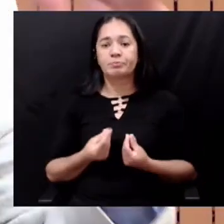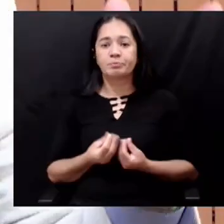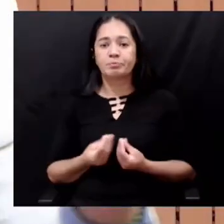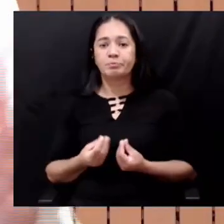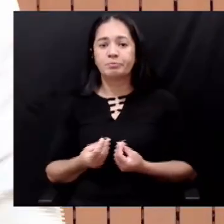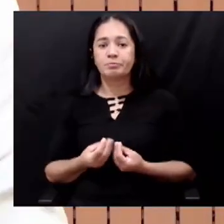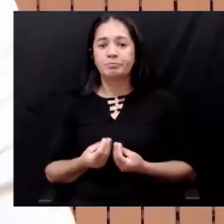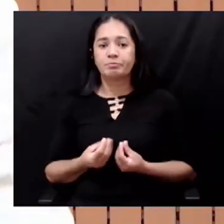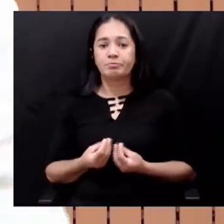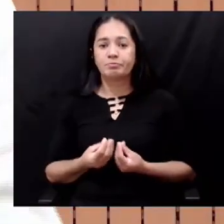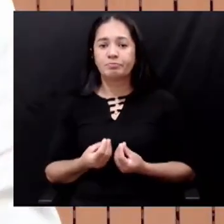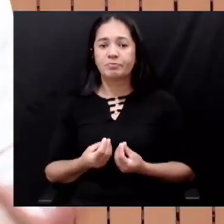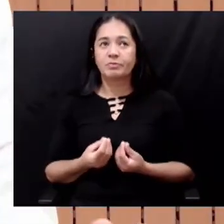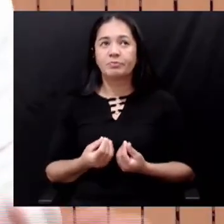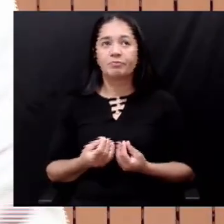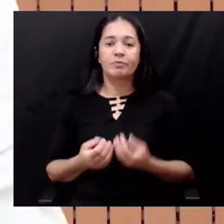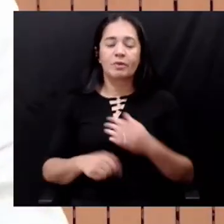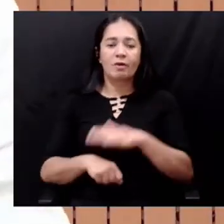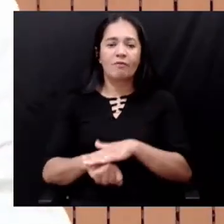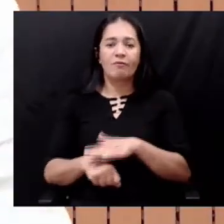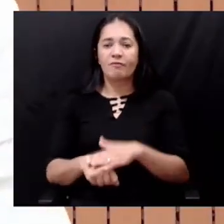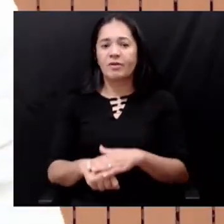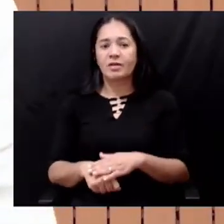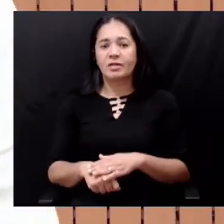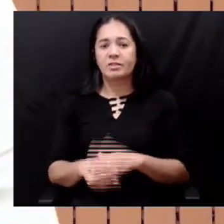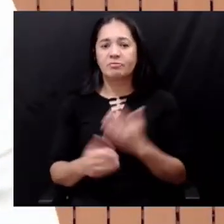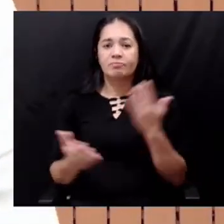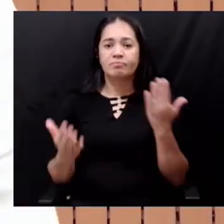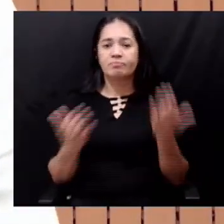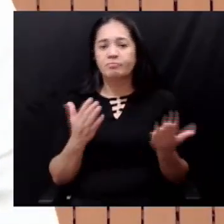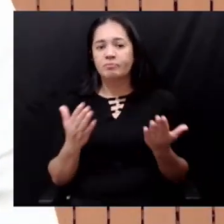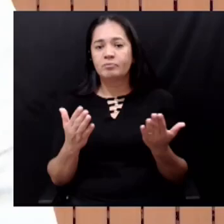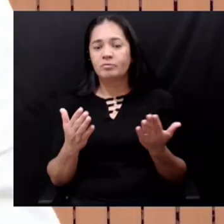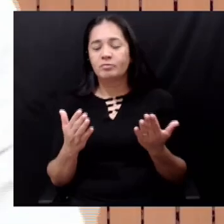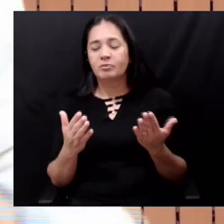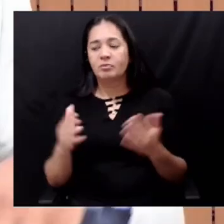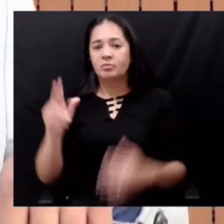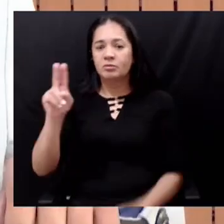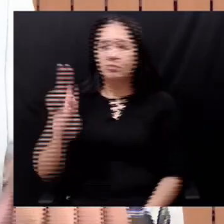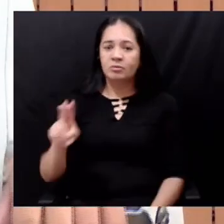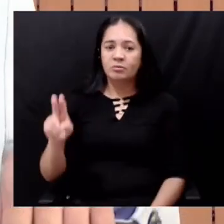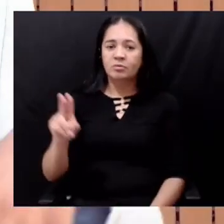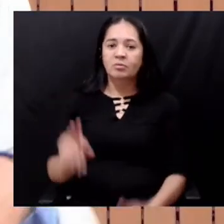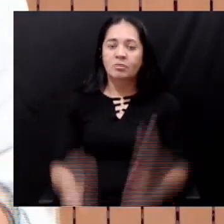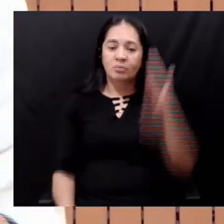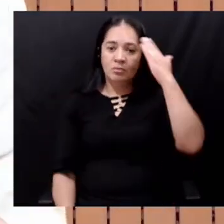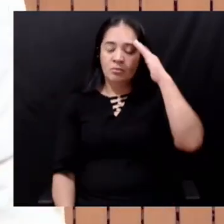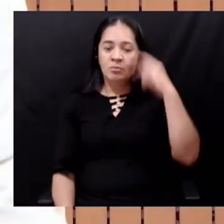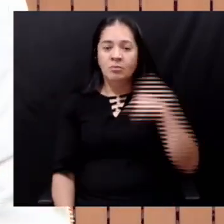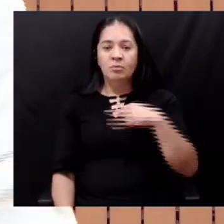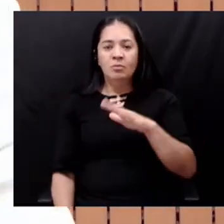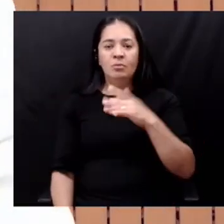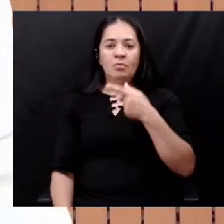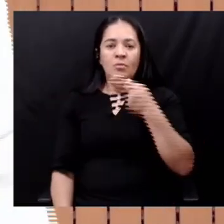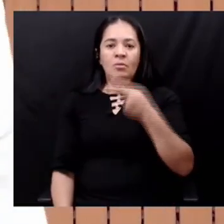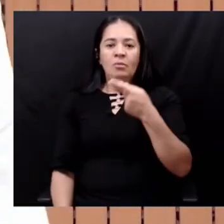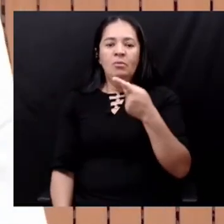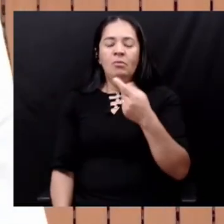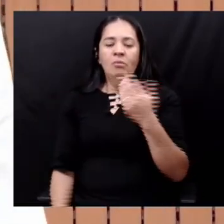vamos fazer um parâmetro para quem é da universidade entenderá o que eu estou falando. Como se fosse um programa de